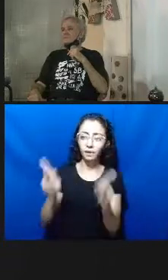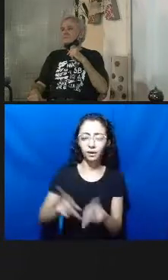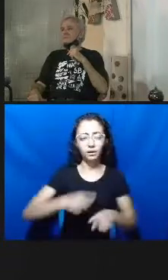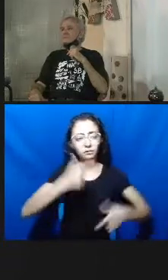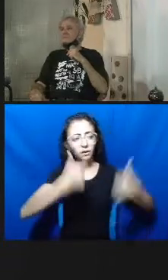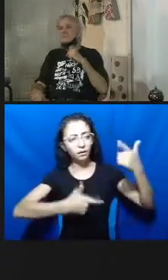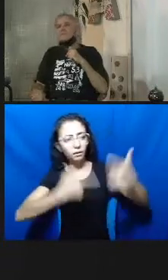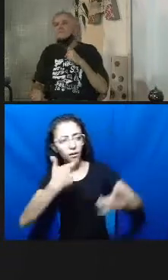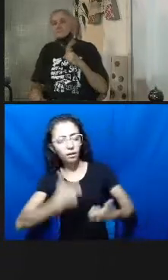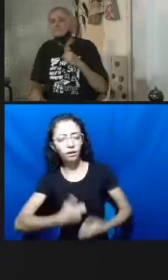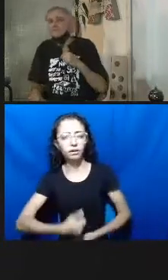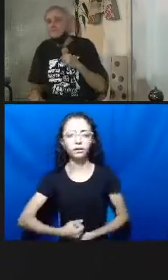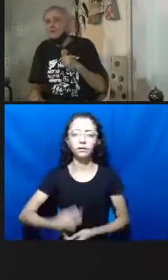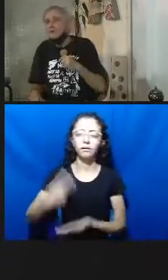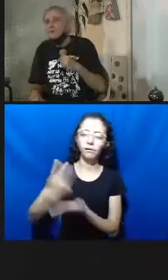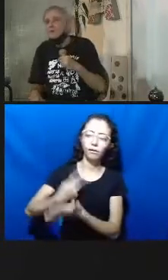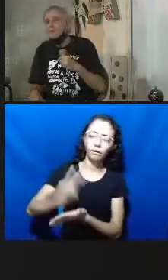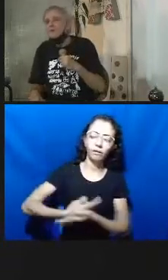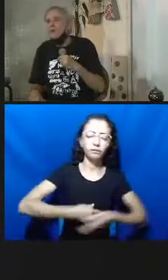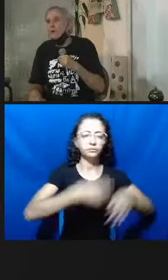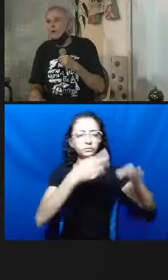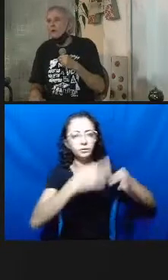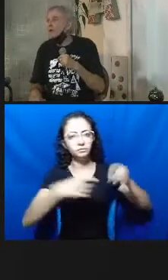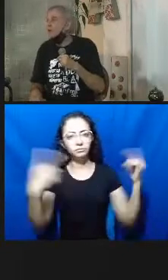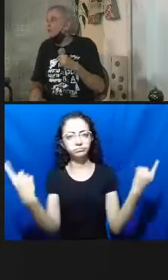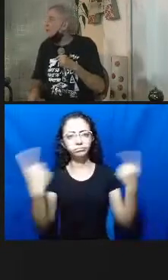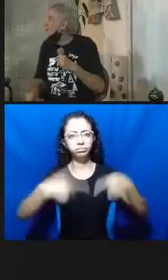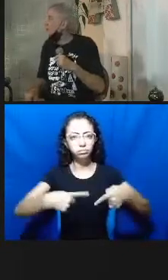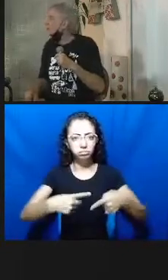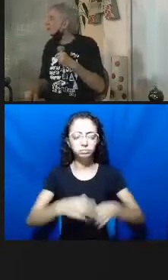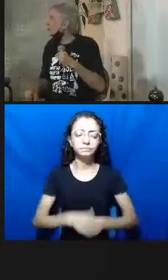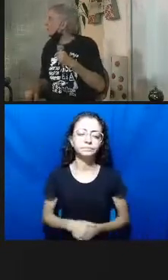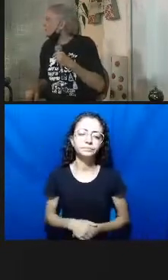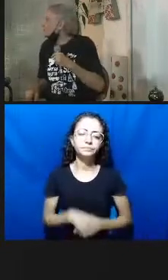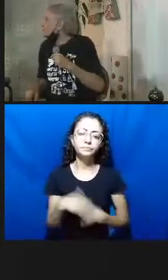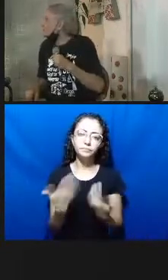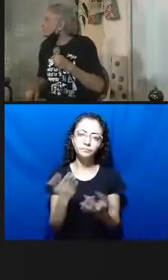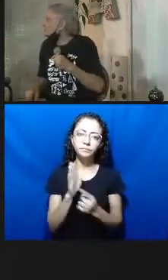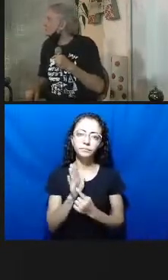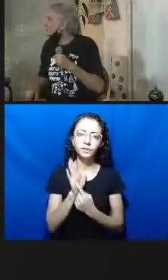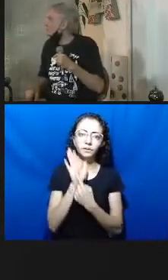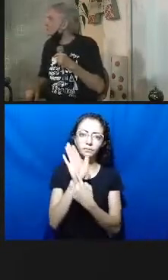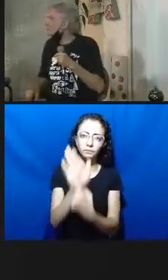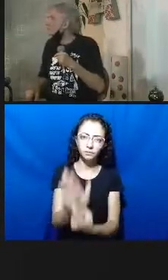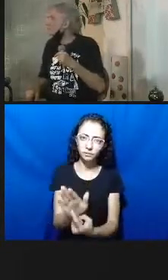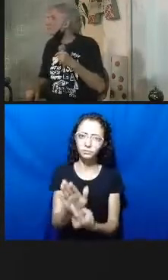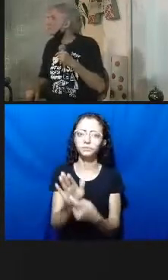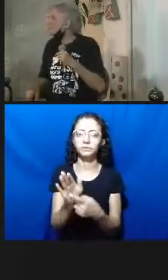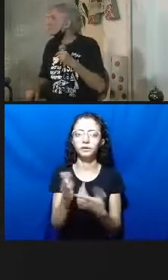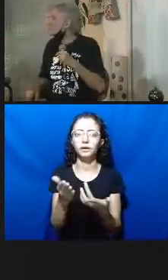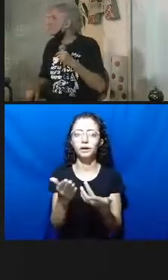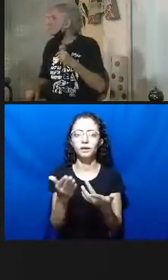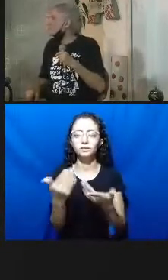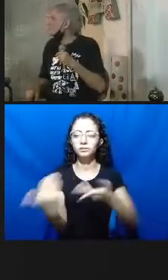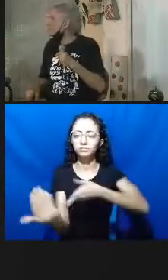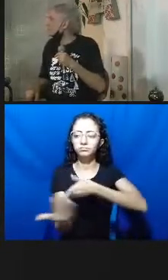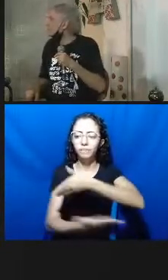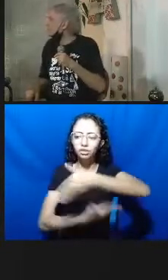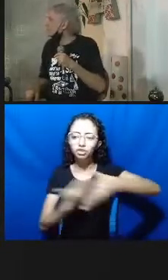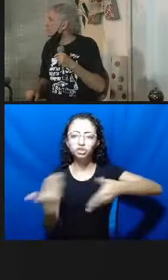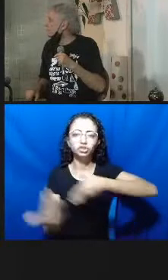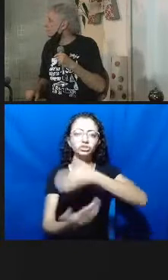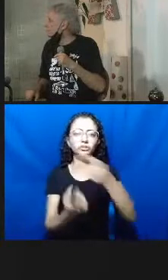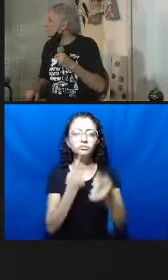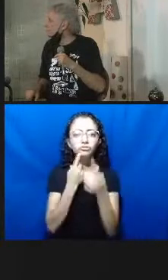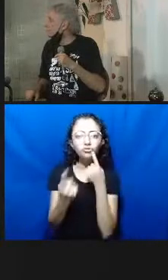ele é um transgressor disso tudo a partir do momento em que ele se abre para esse diálogo, entendeu? Então, e já o Peito